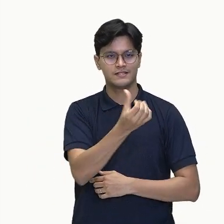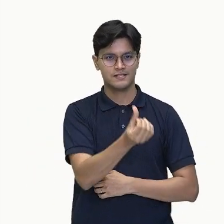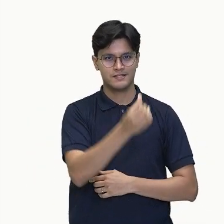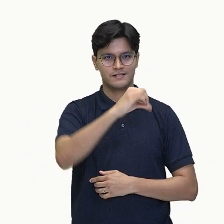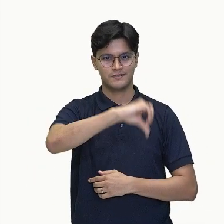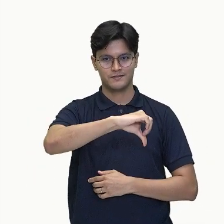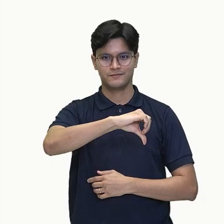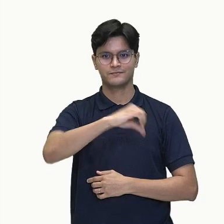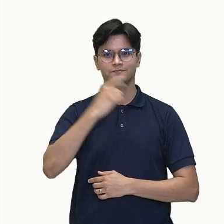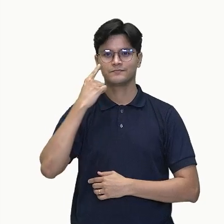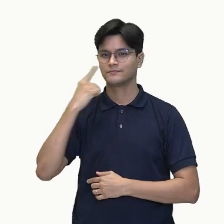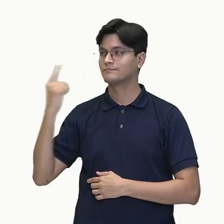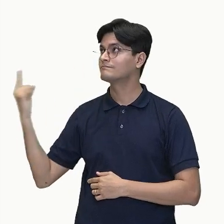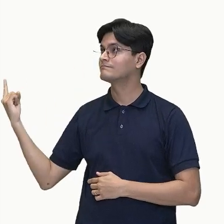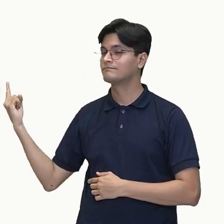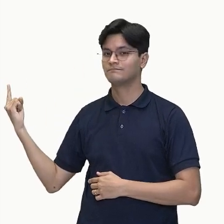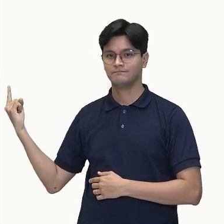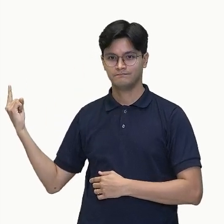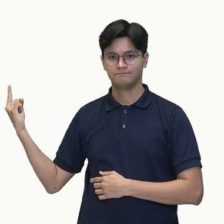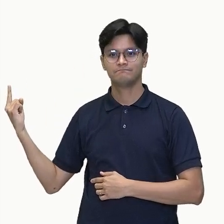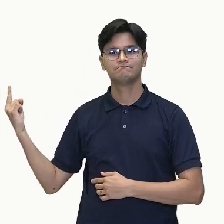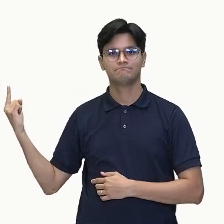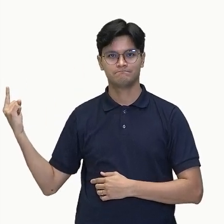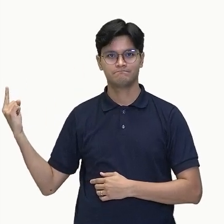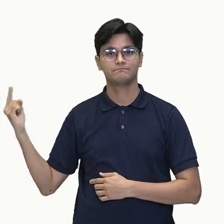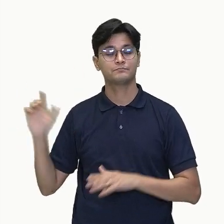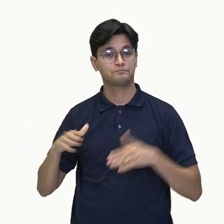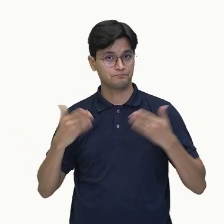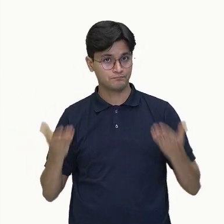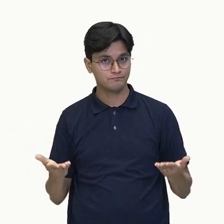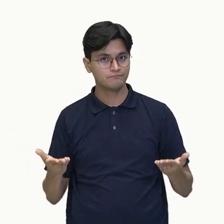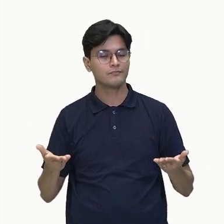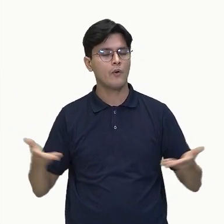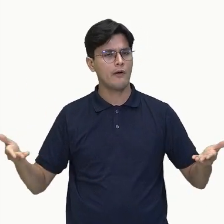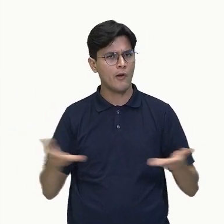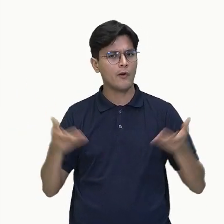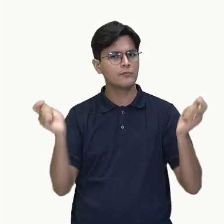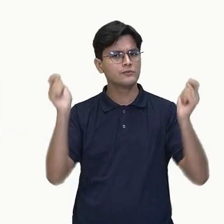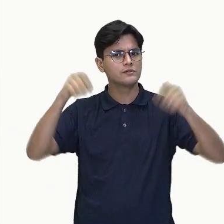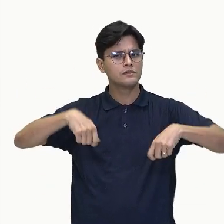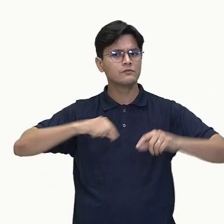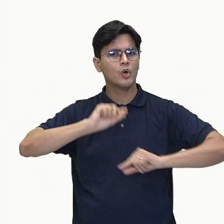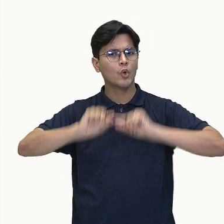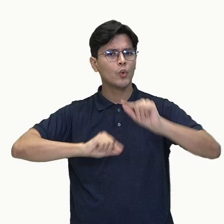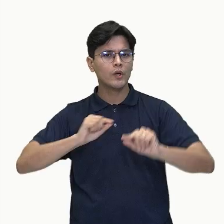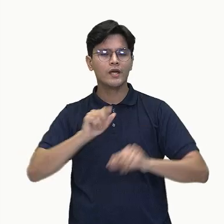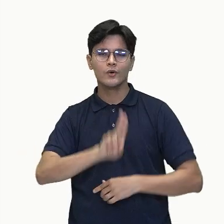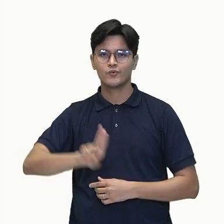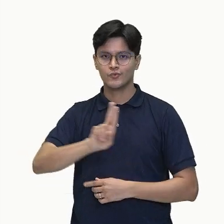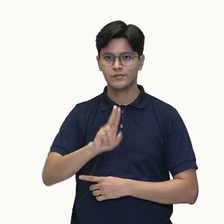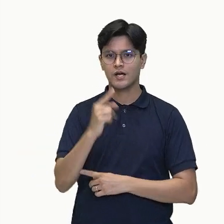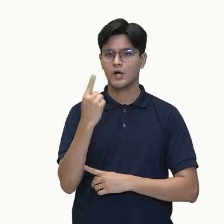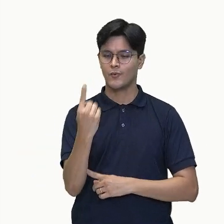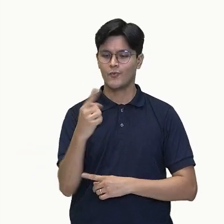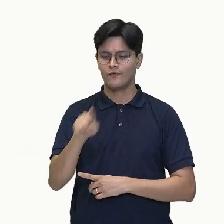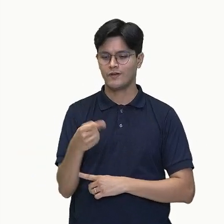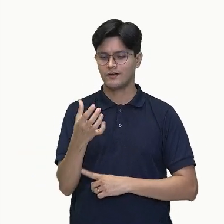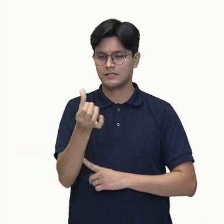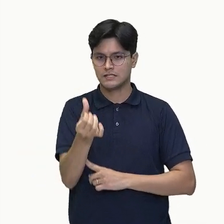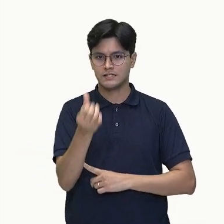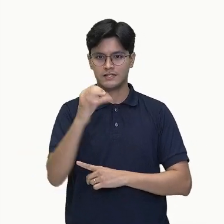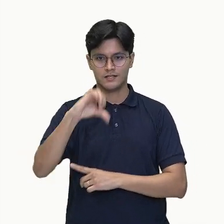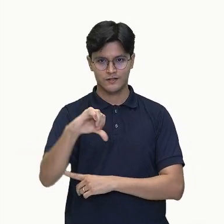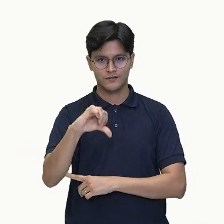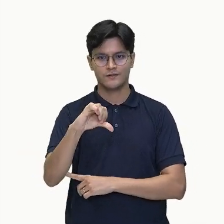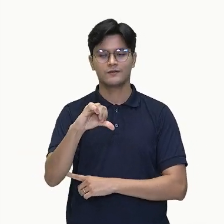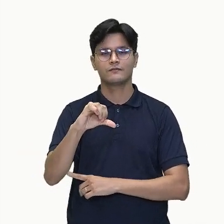1,69. E aí sim, pessoal, agora a gente vai pegar esse 1,69 e